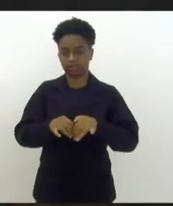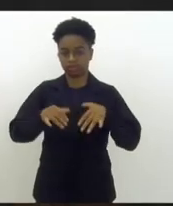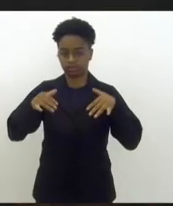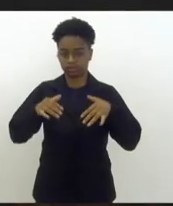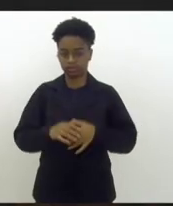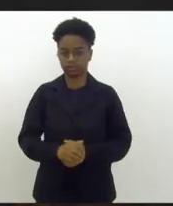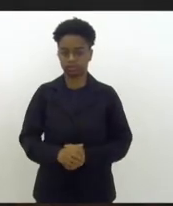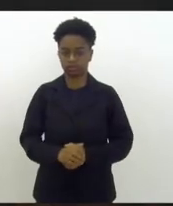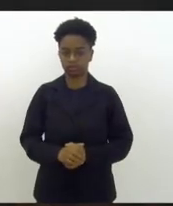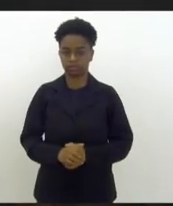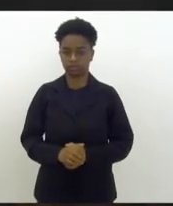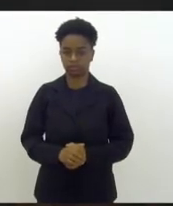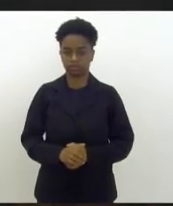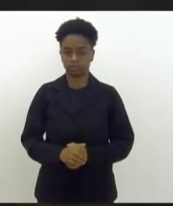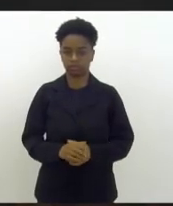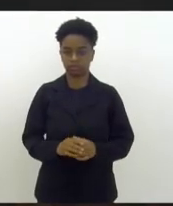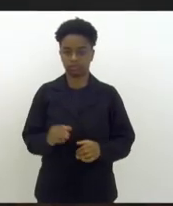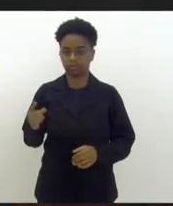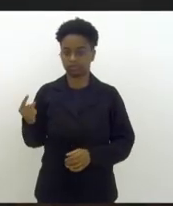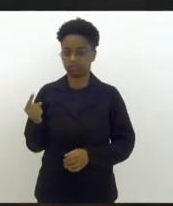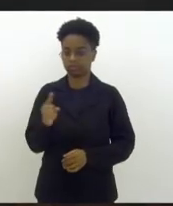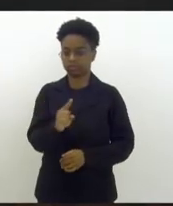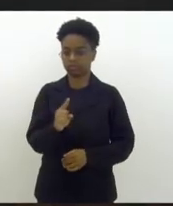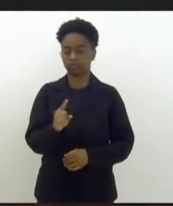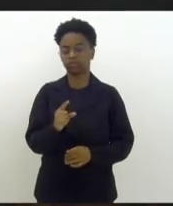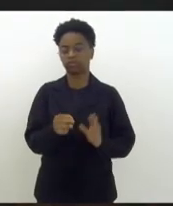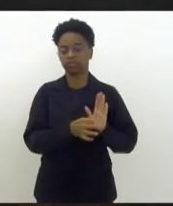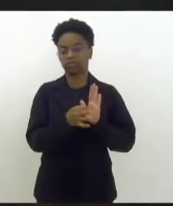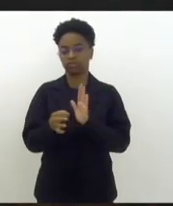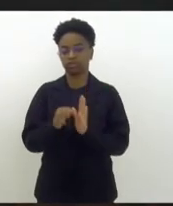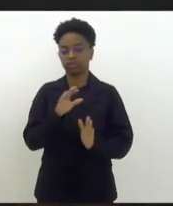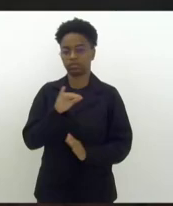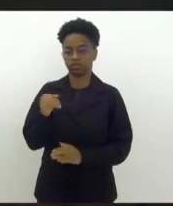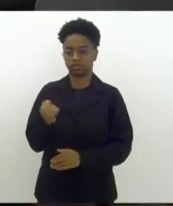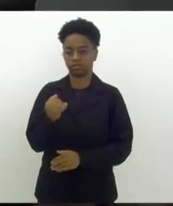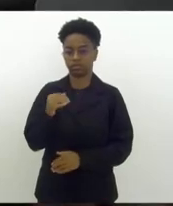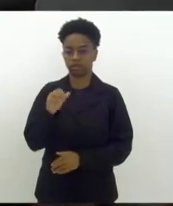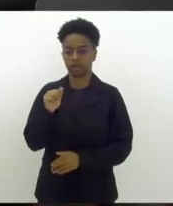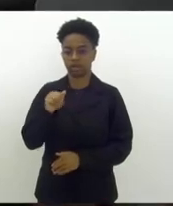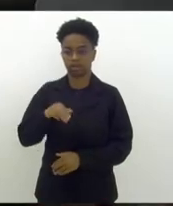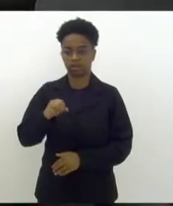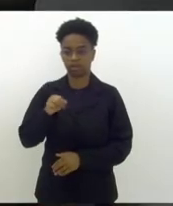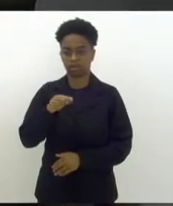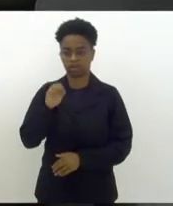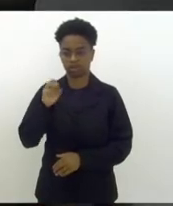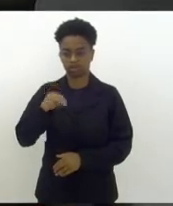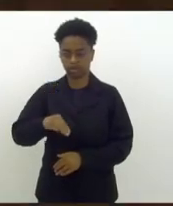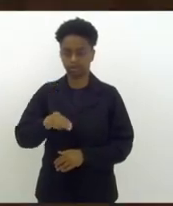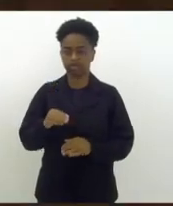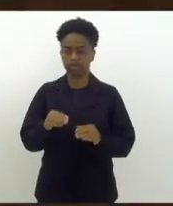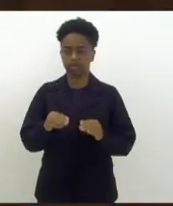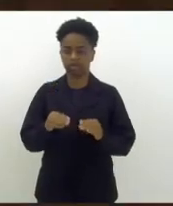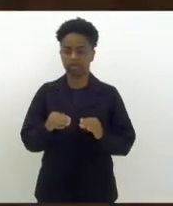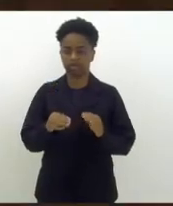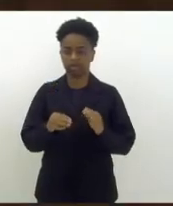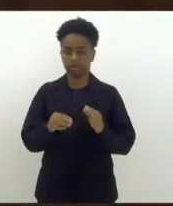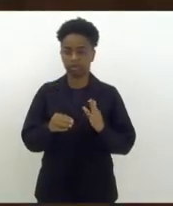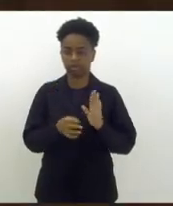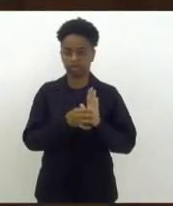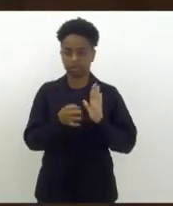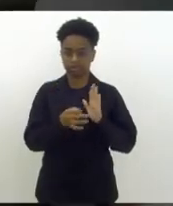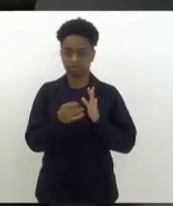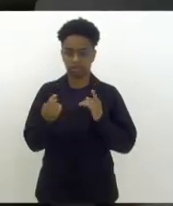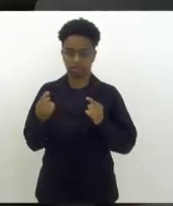para emitir parecer pela comissão de constituição e justiça Deputado Rodrigo Amorim senhor presidente parecer contrário a